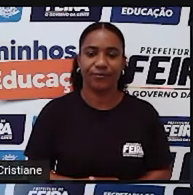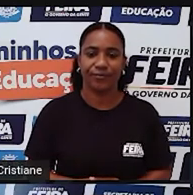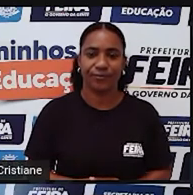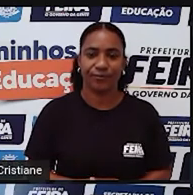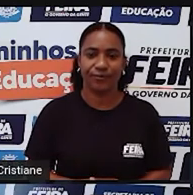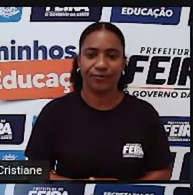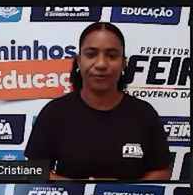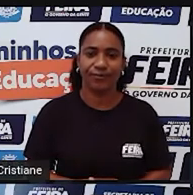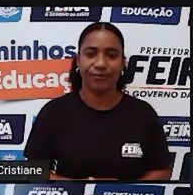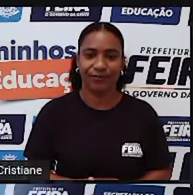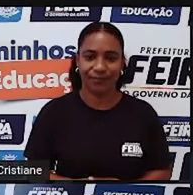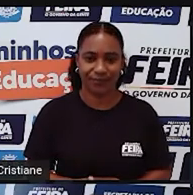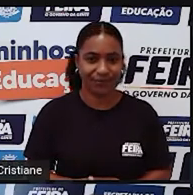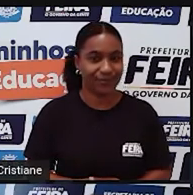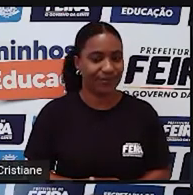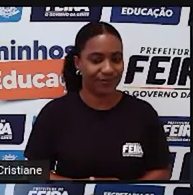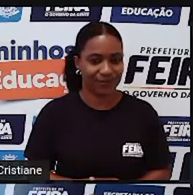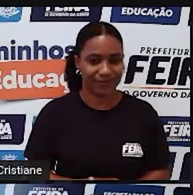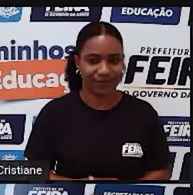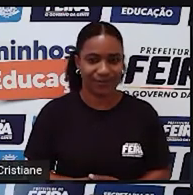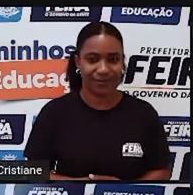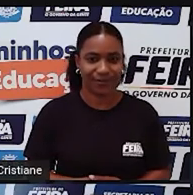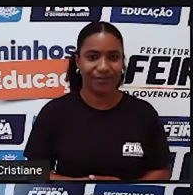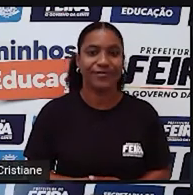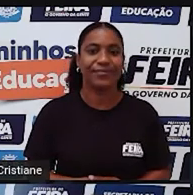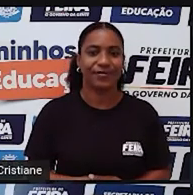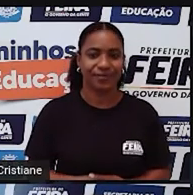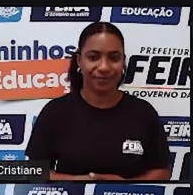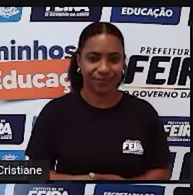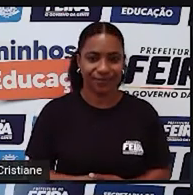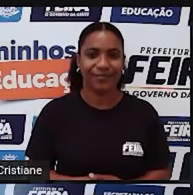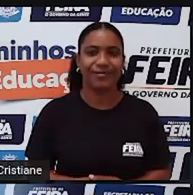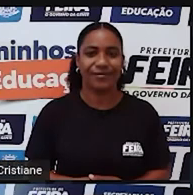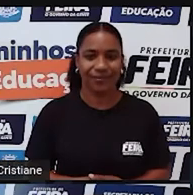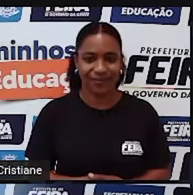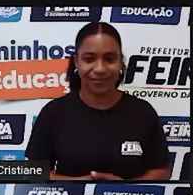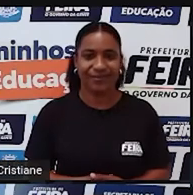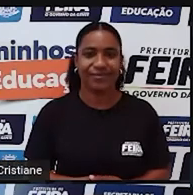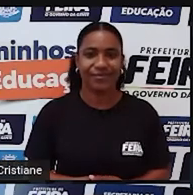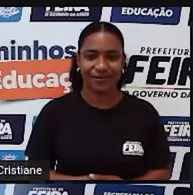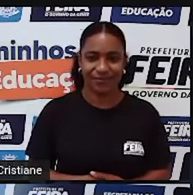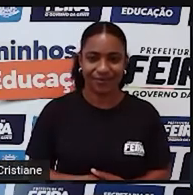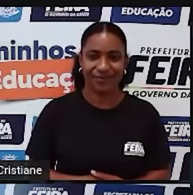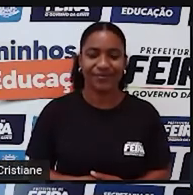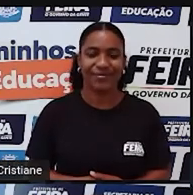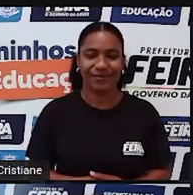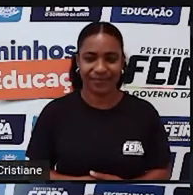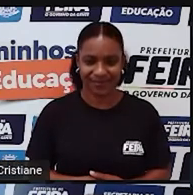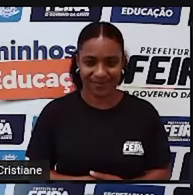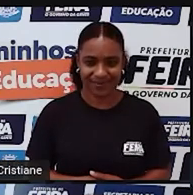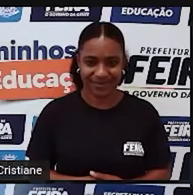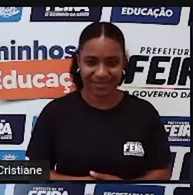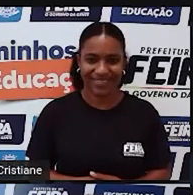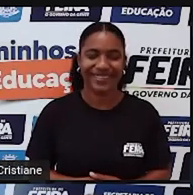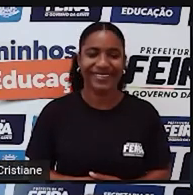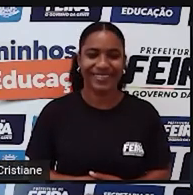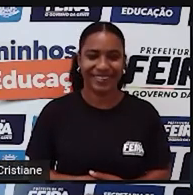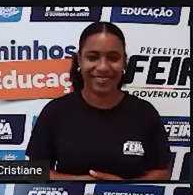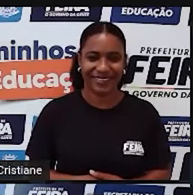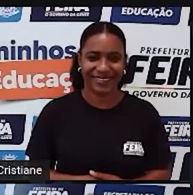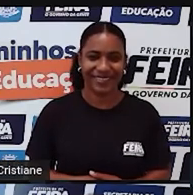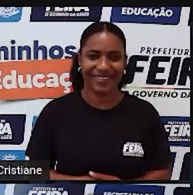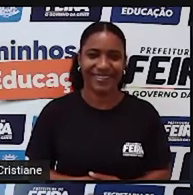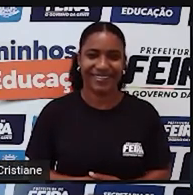Ok, let's go. Help me, please. Nice to meet you. Nice to meet you. Good afternoon. Good night.